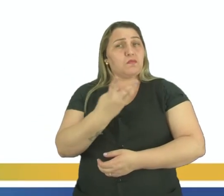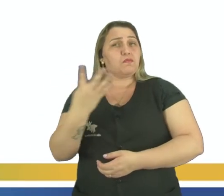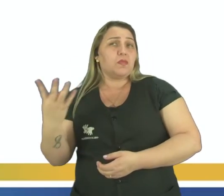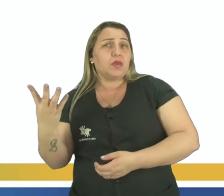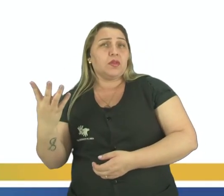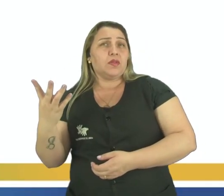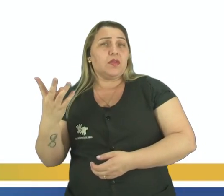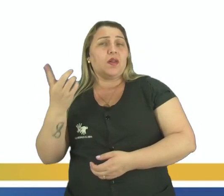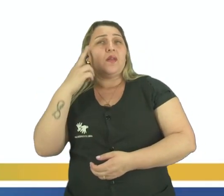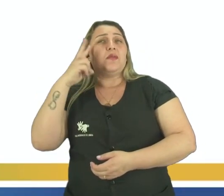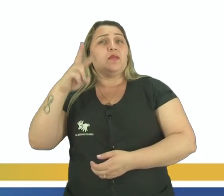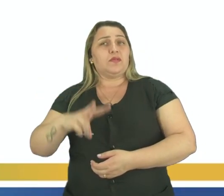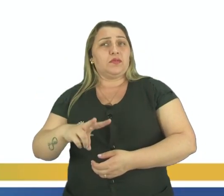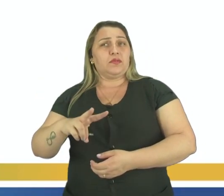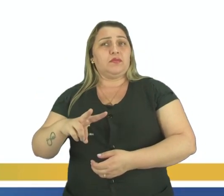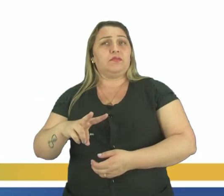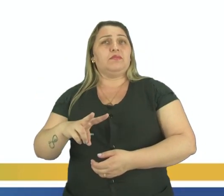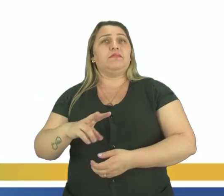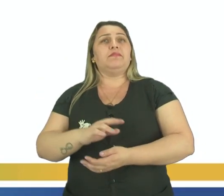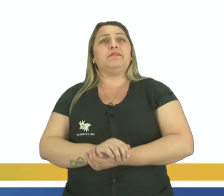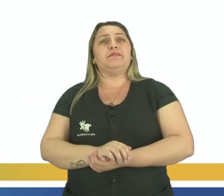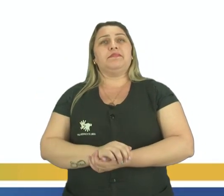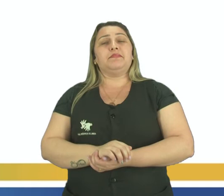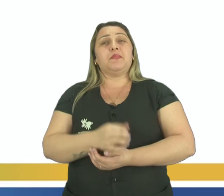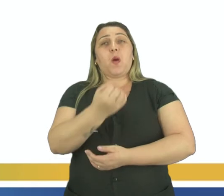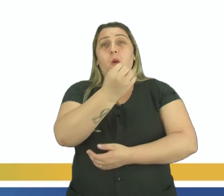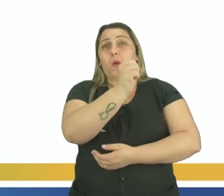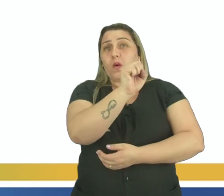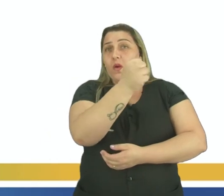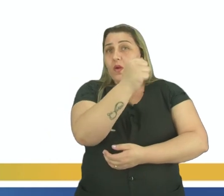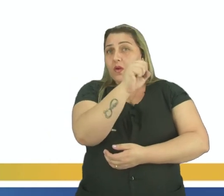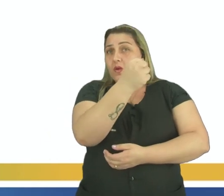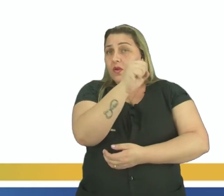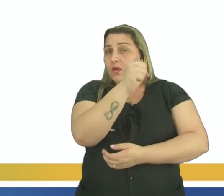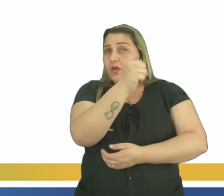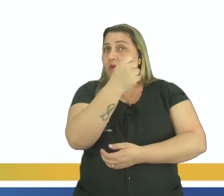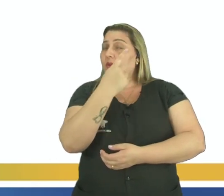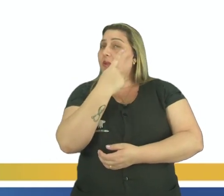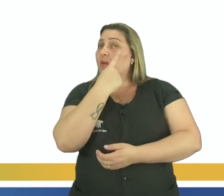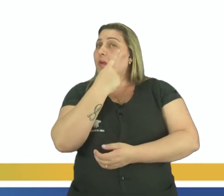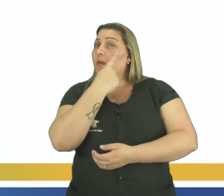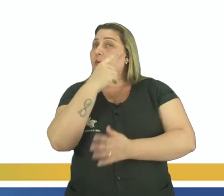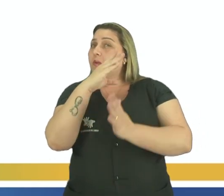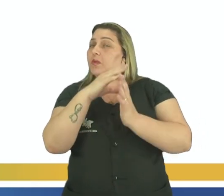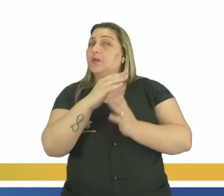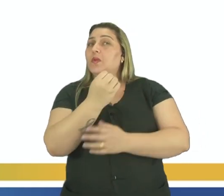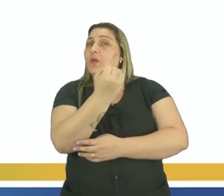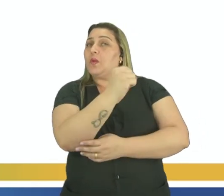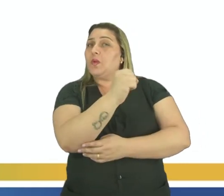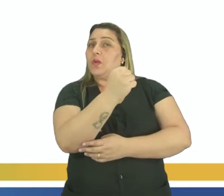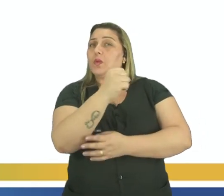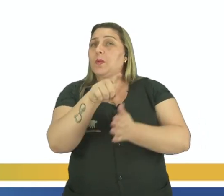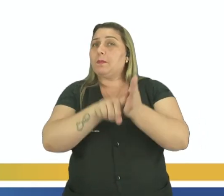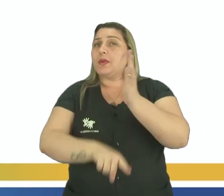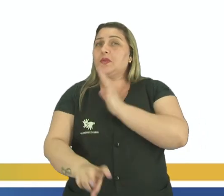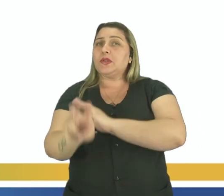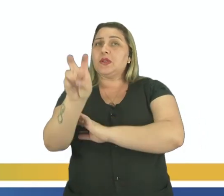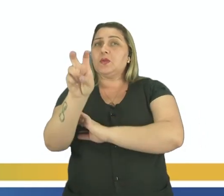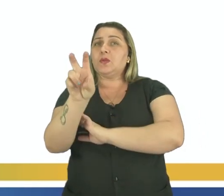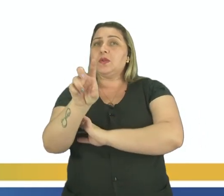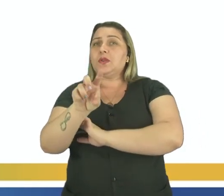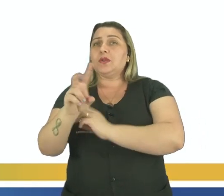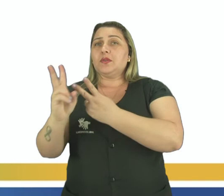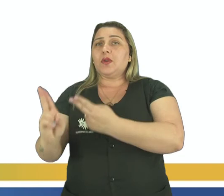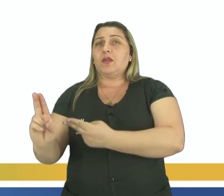quantidades. Mas vamos ver em formas de algoritmo? Olha como ficaria um modelo da nossa operação. 8 menos